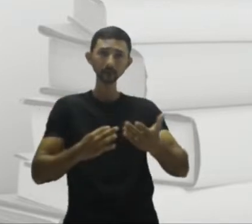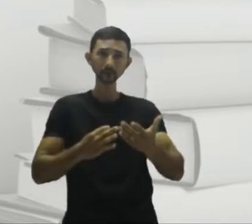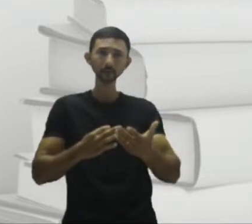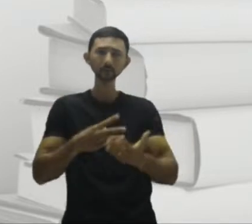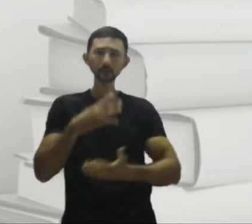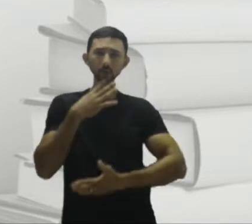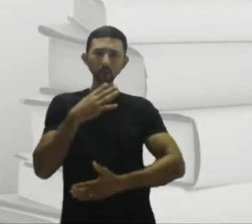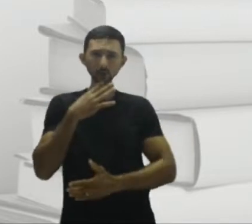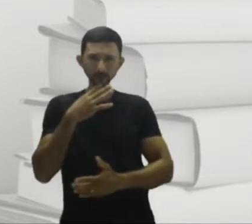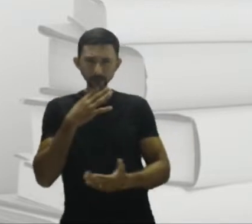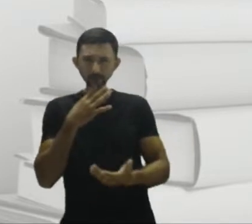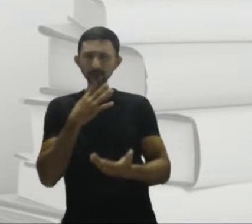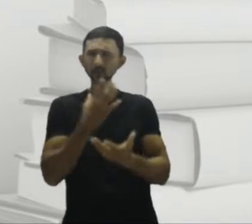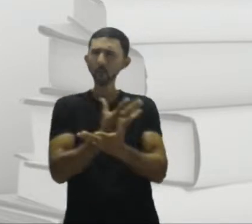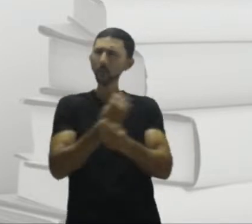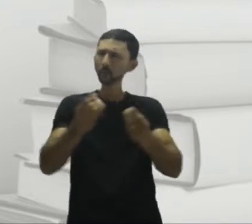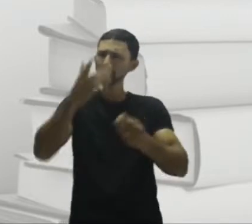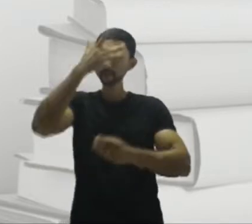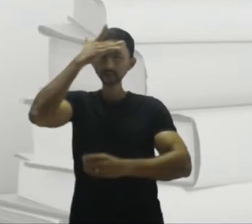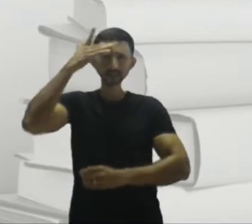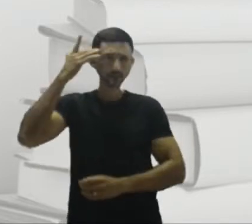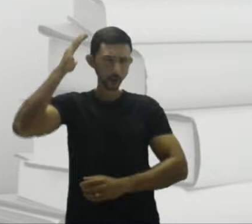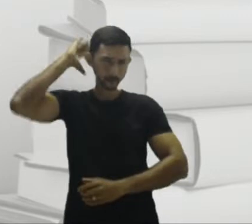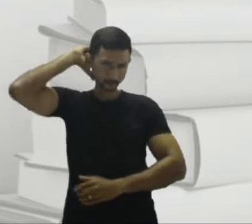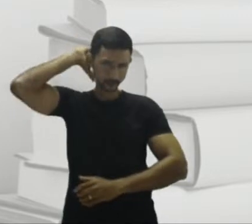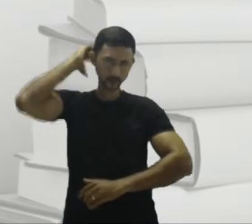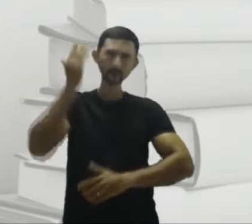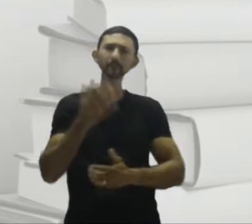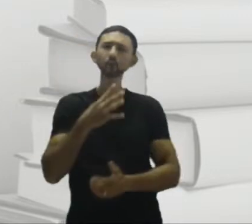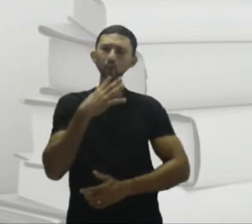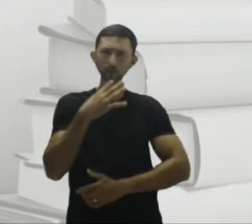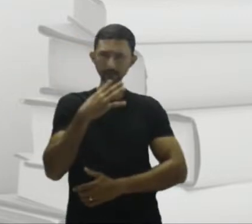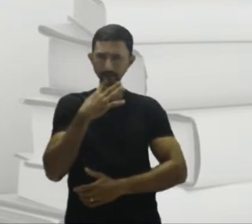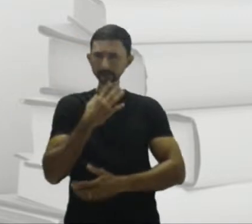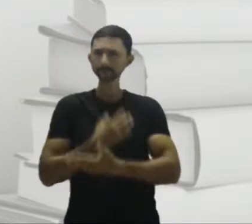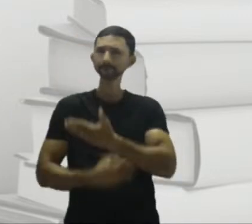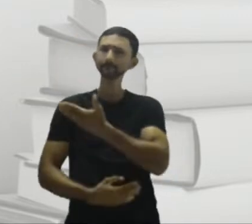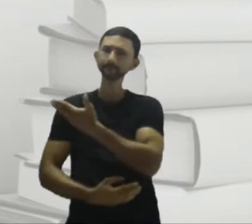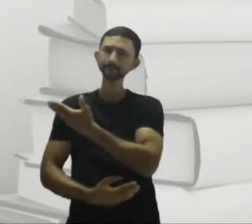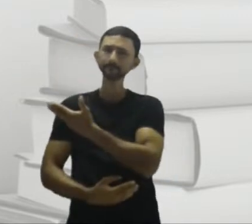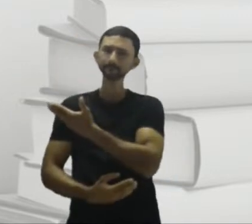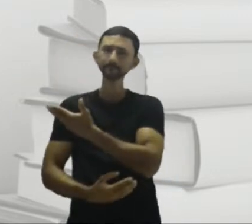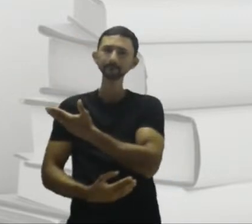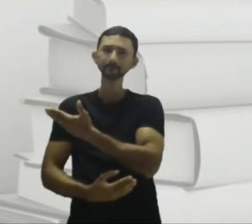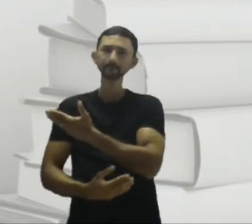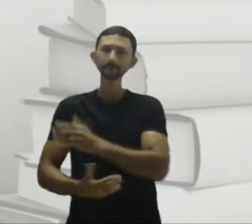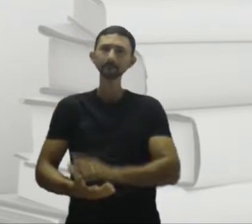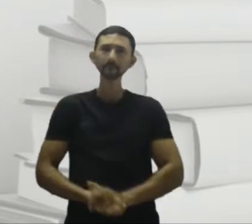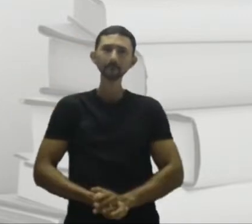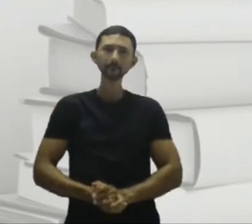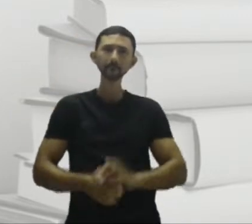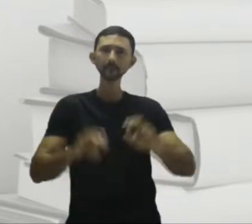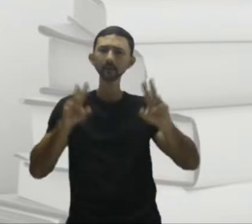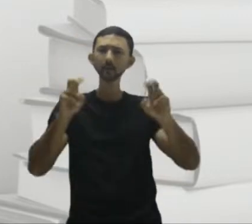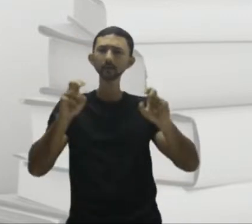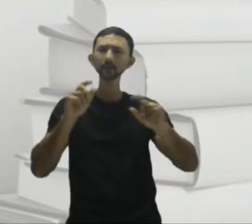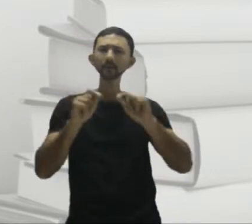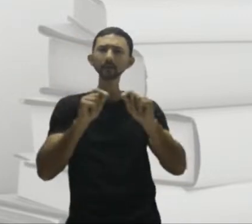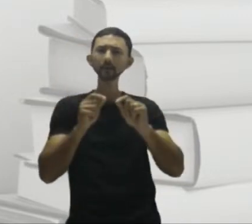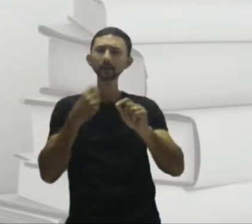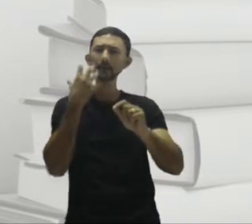de boa parte dos paraenses, certo? O texto é